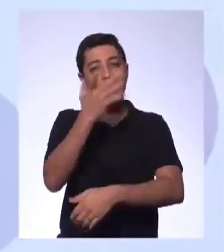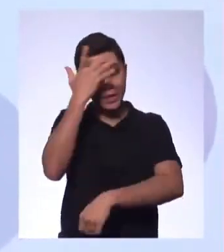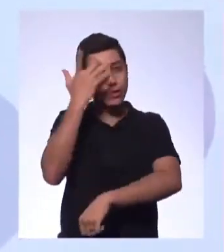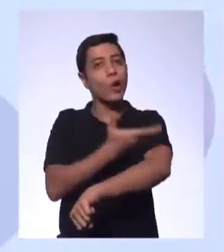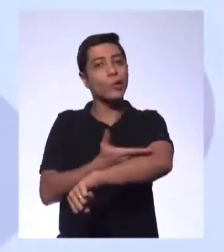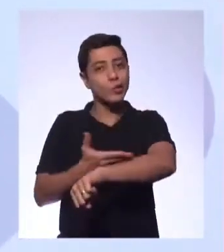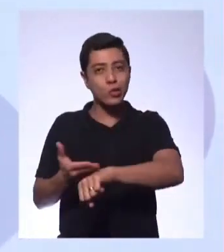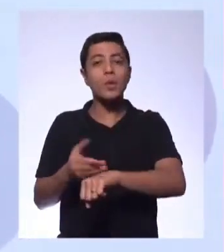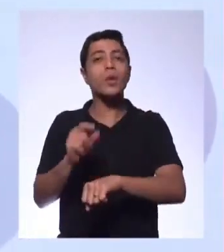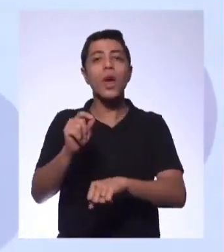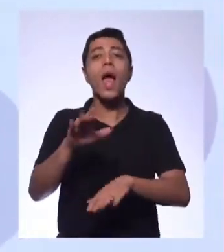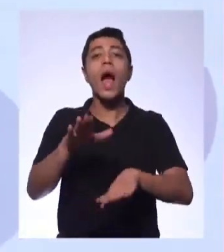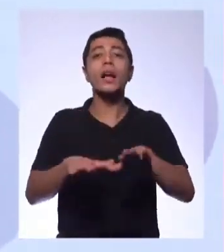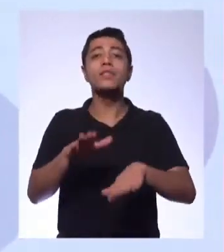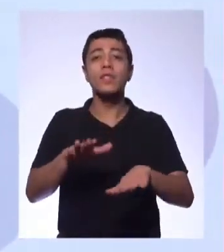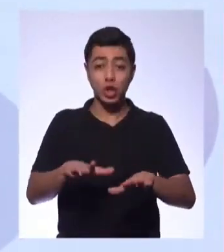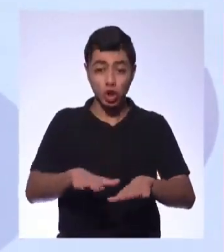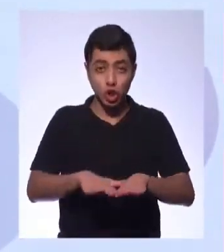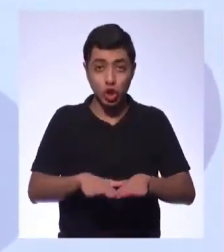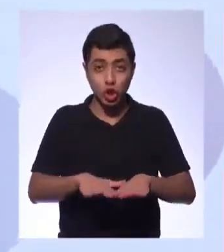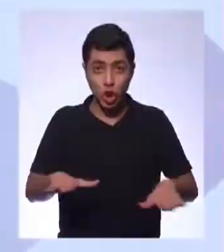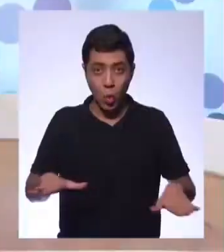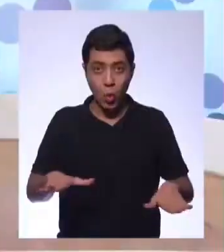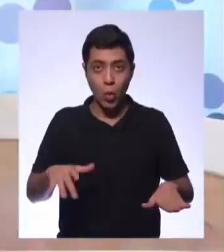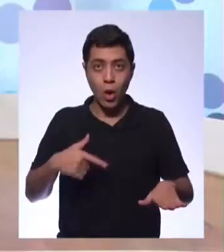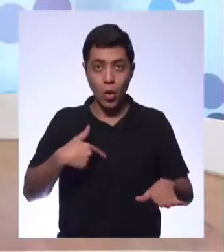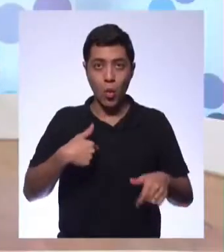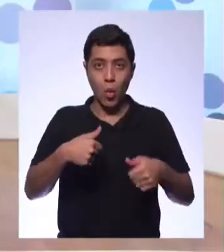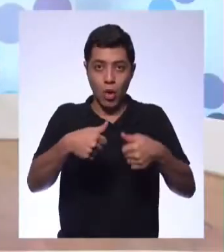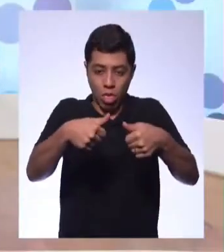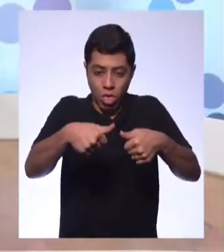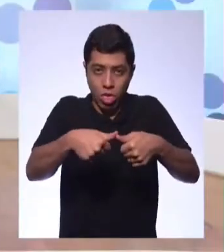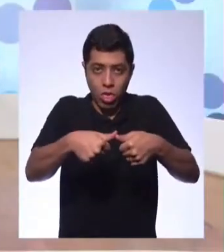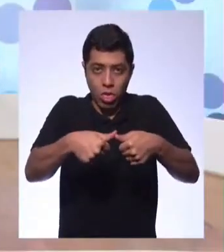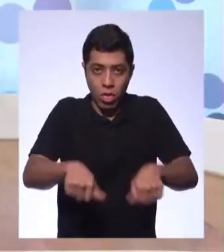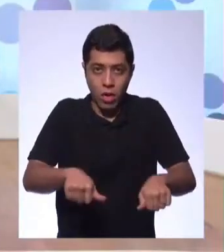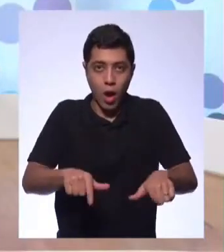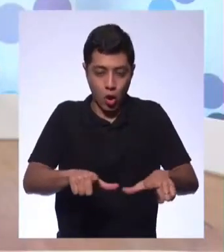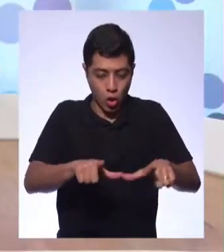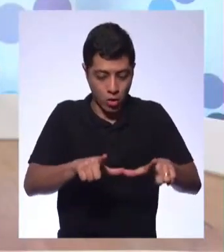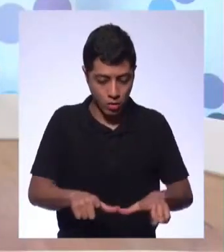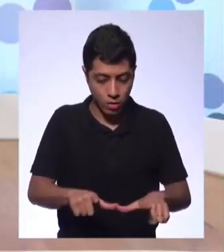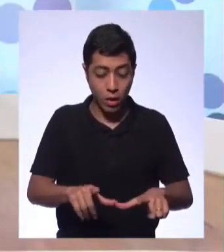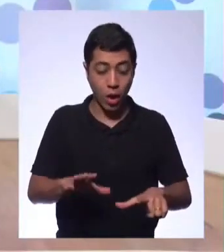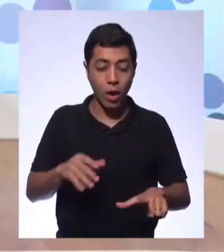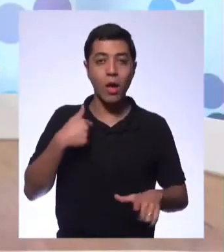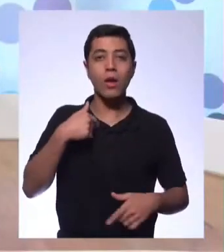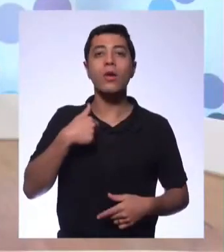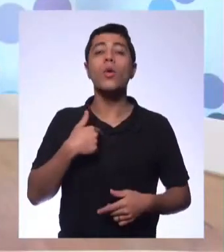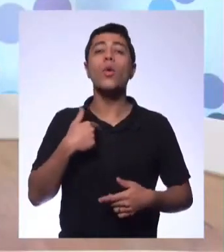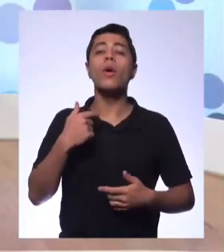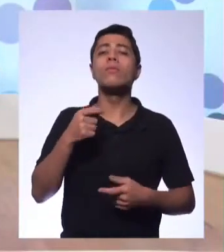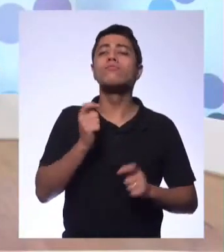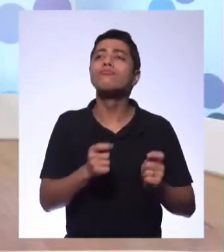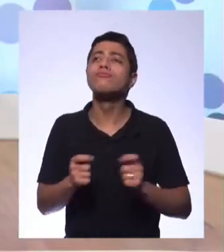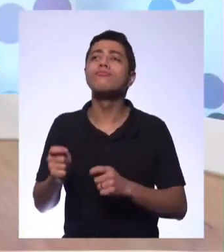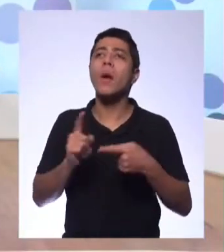sulfite e cola no chão, para que as pessoas, os músicos que estão ali já saibam, não, acabei de tocar a música X, agora eu tenho que ir para a música Z.